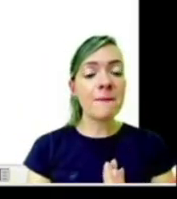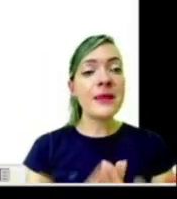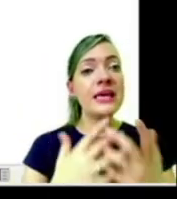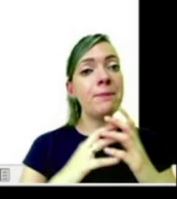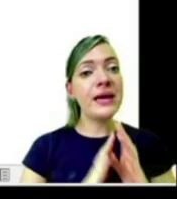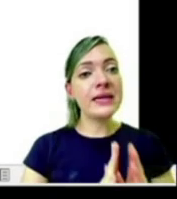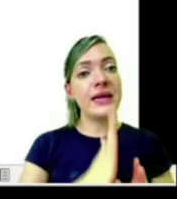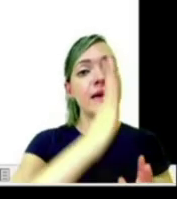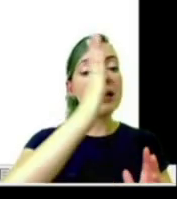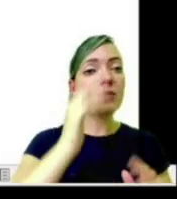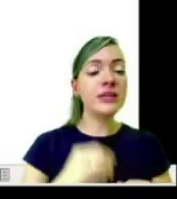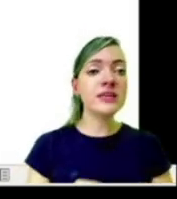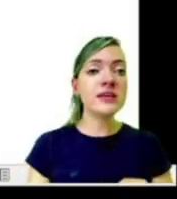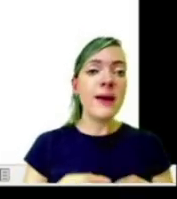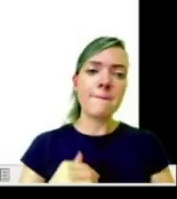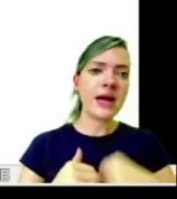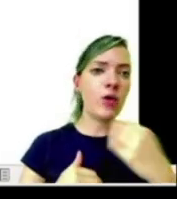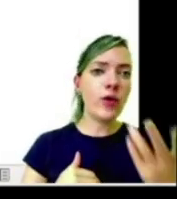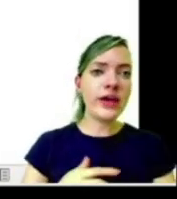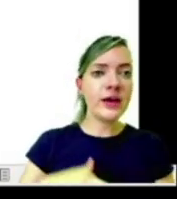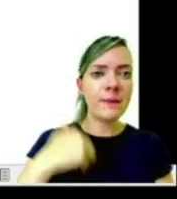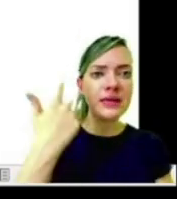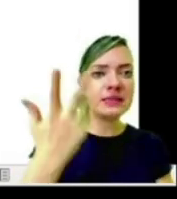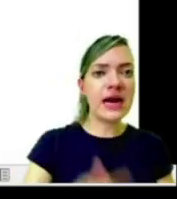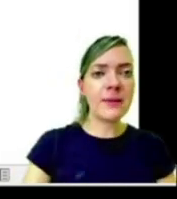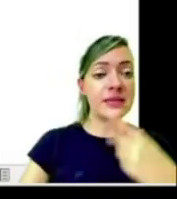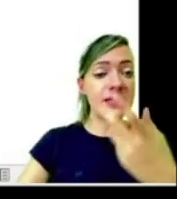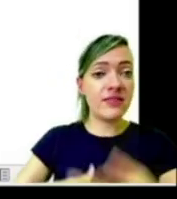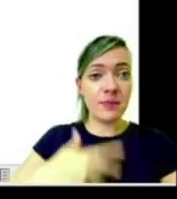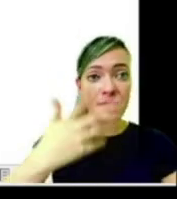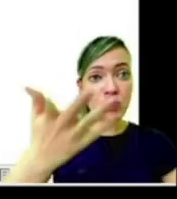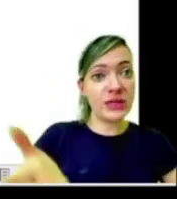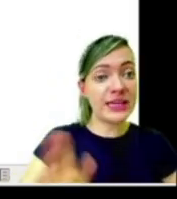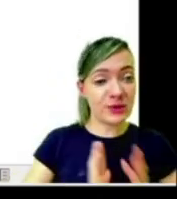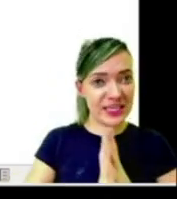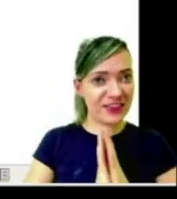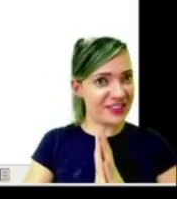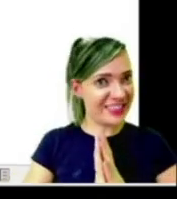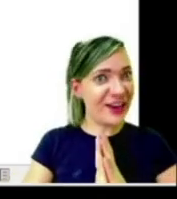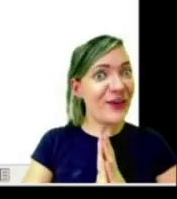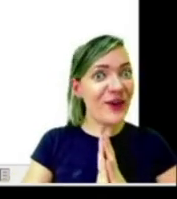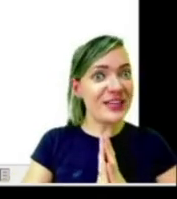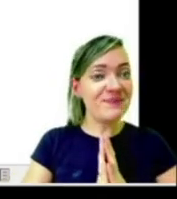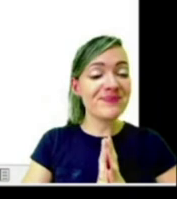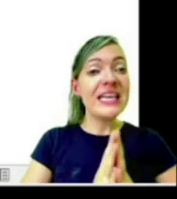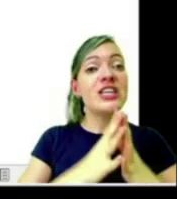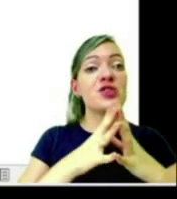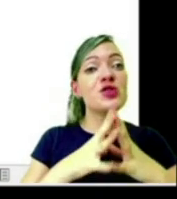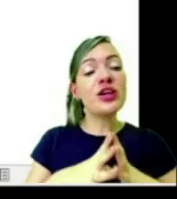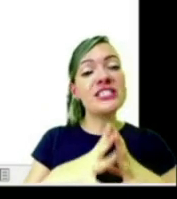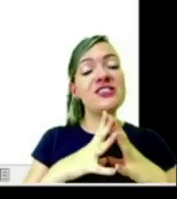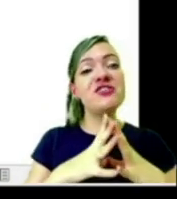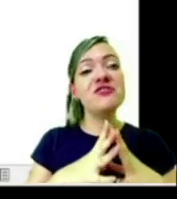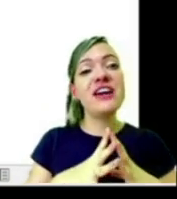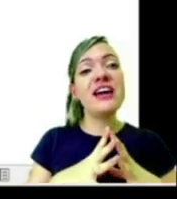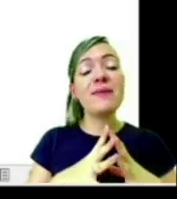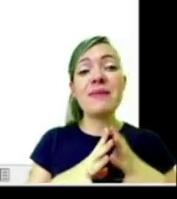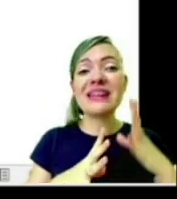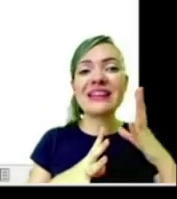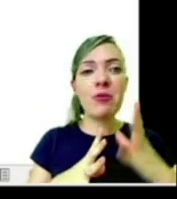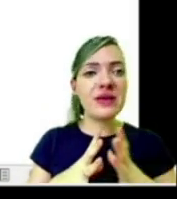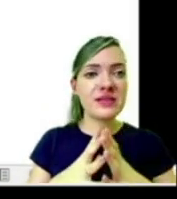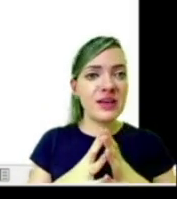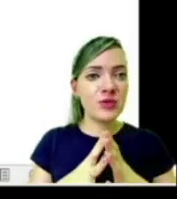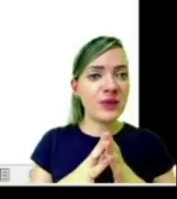alimentar e perder calorias para correr, para andar, para escrever, para estudar, que é o que você está fazendo agora. Só que se